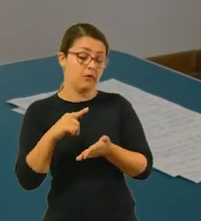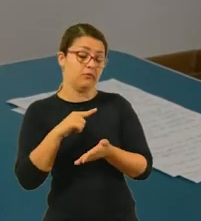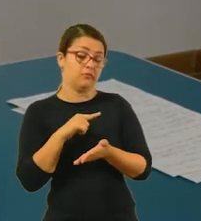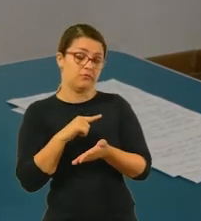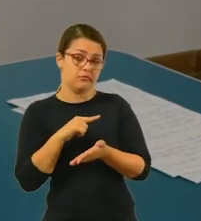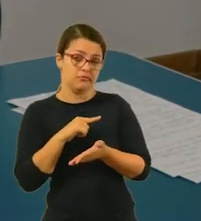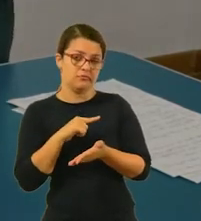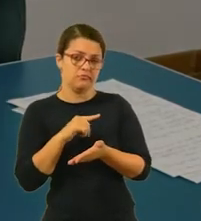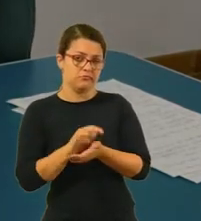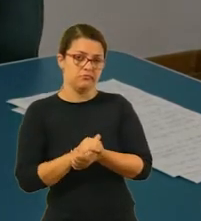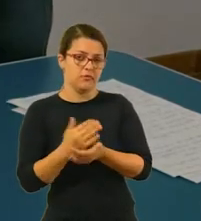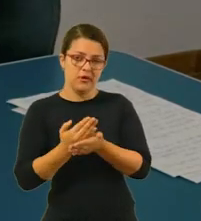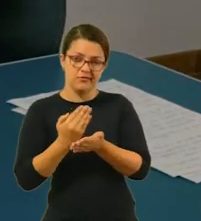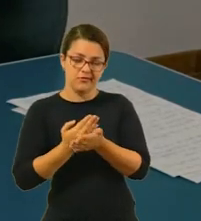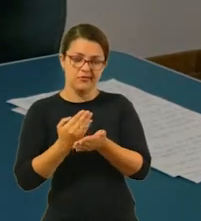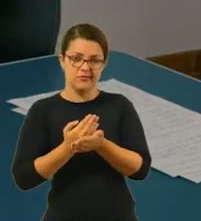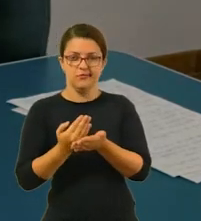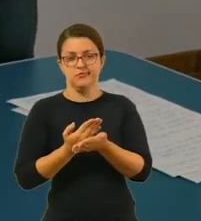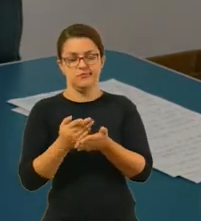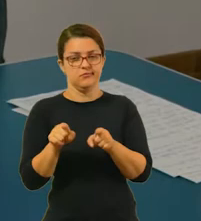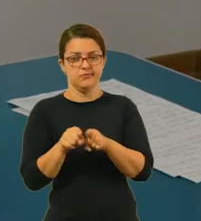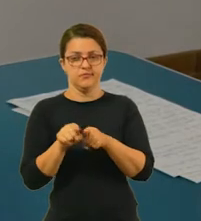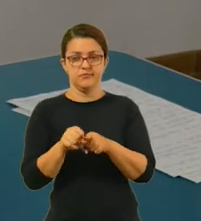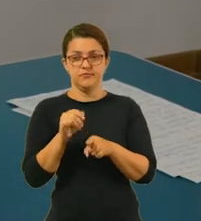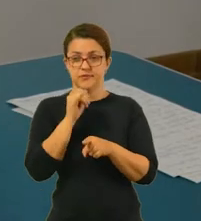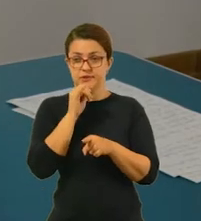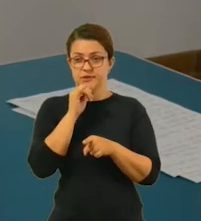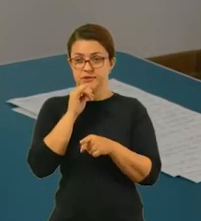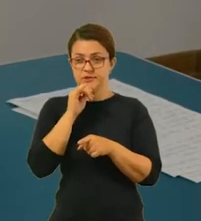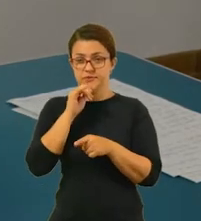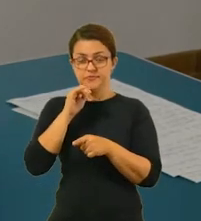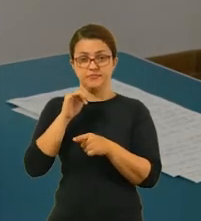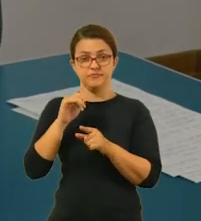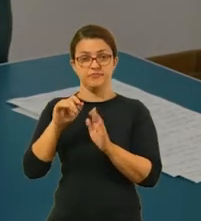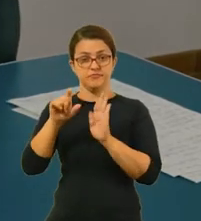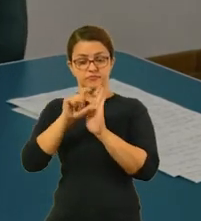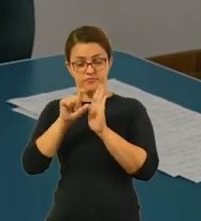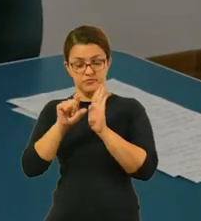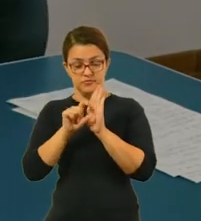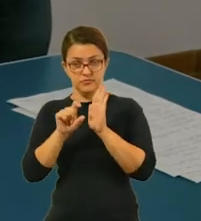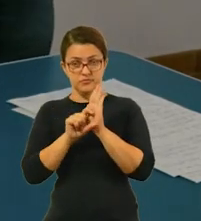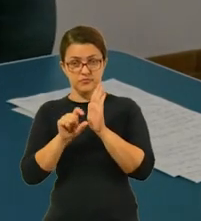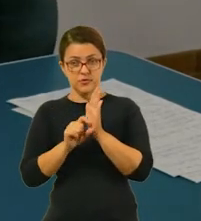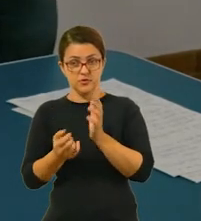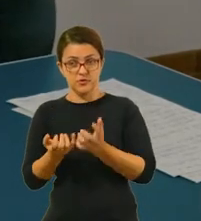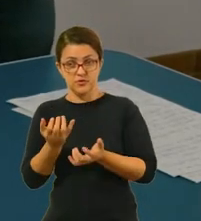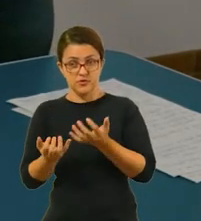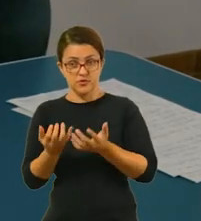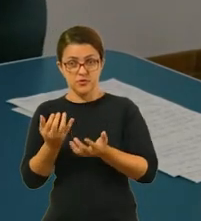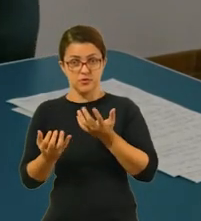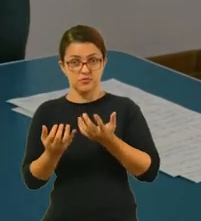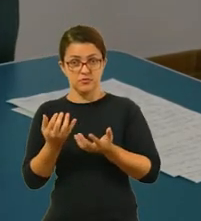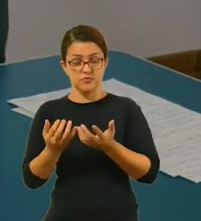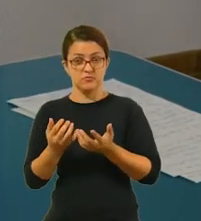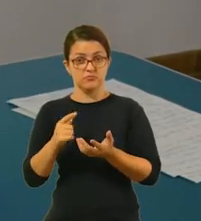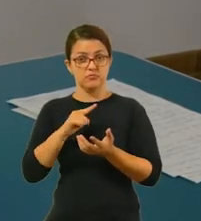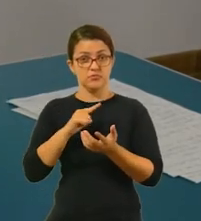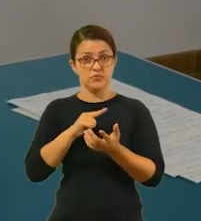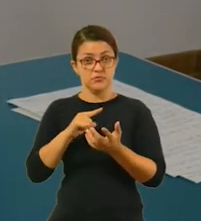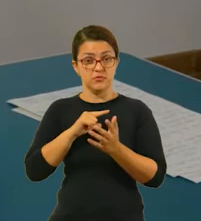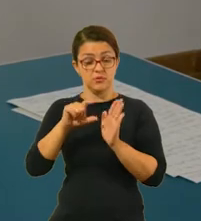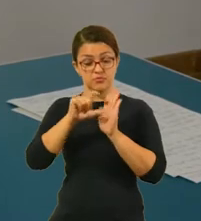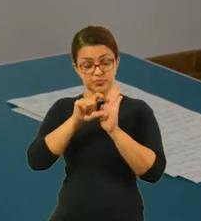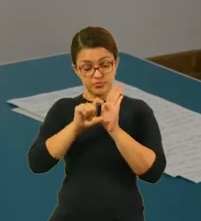seu caderno, tá bom? Então, como que você vai fazer? Ó, o poema Laconado foi escrito nas chamas da fogueira. Lá no poema, nós temos